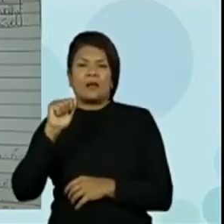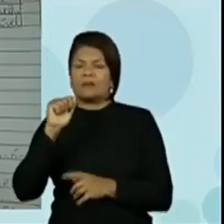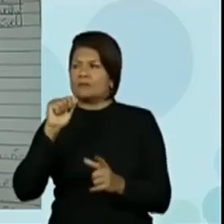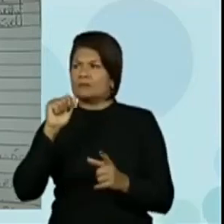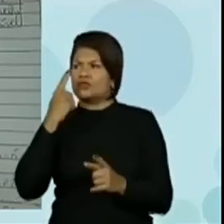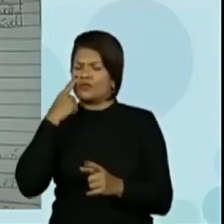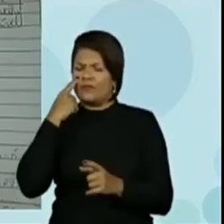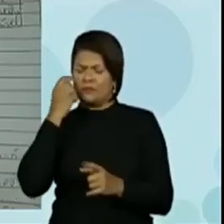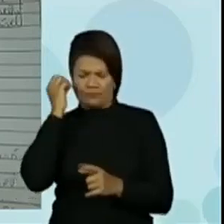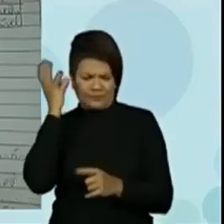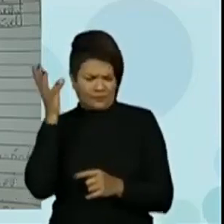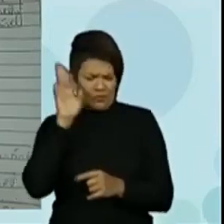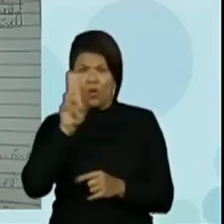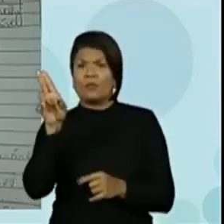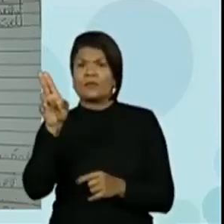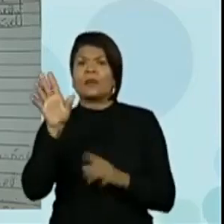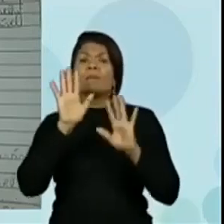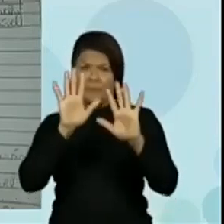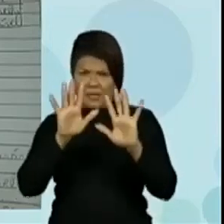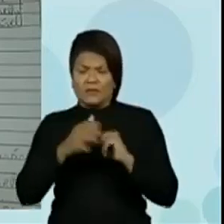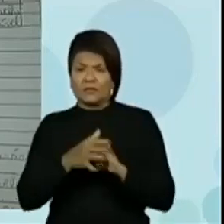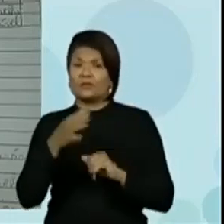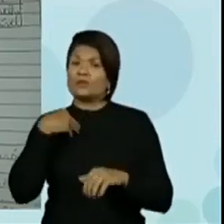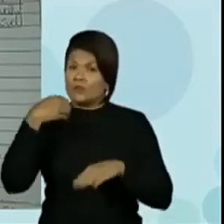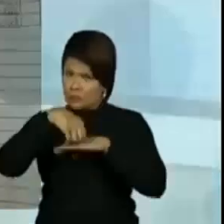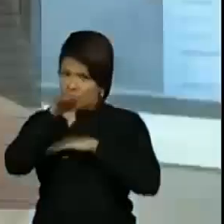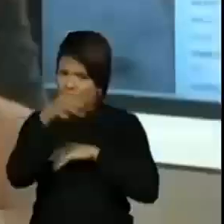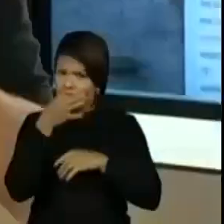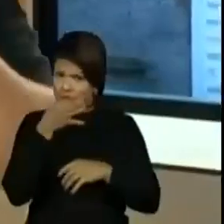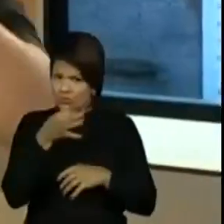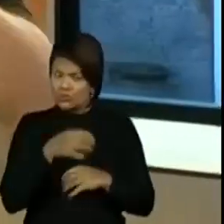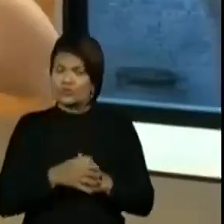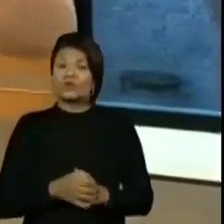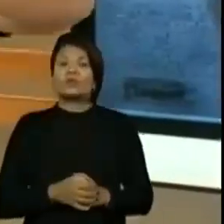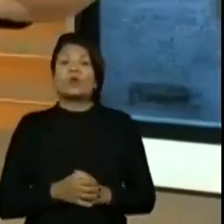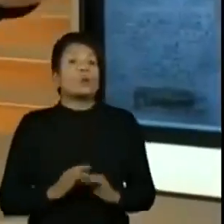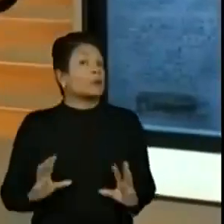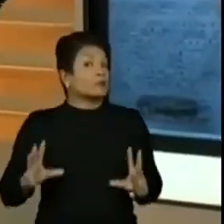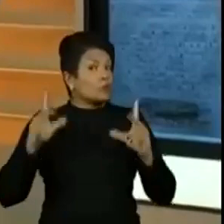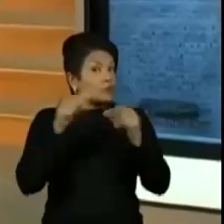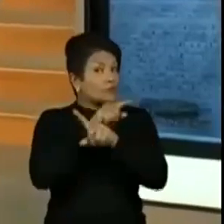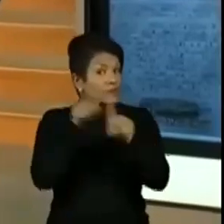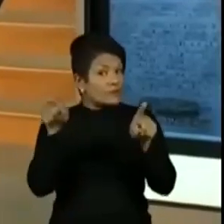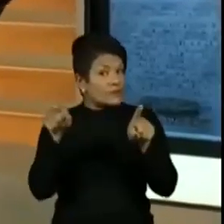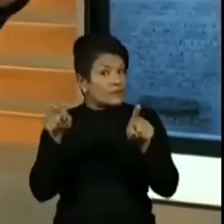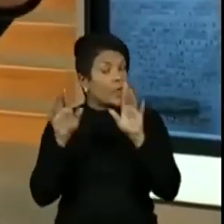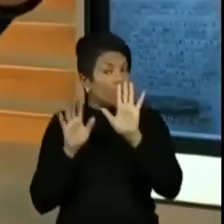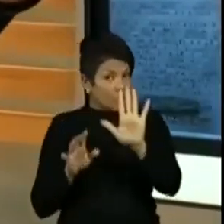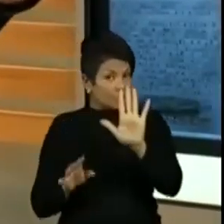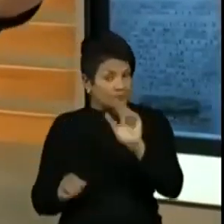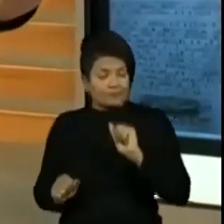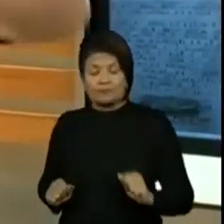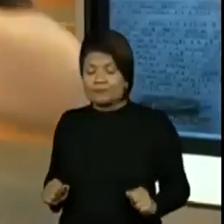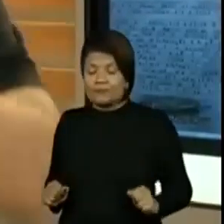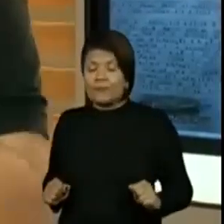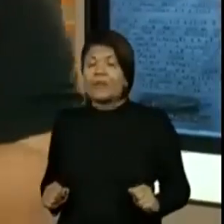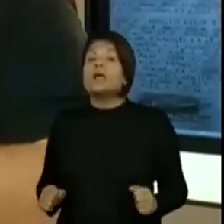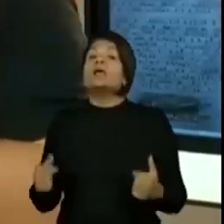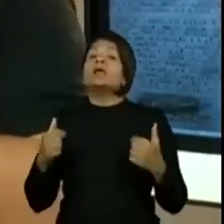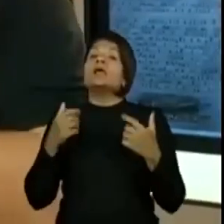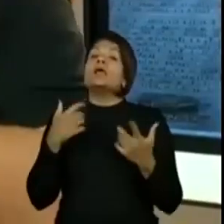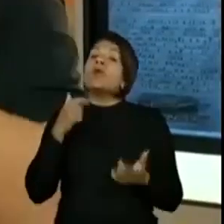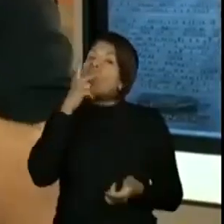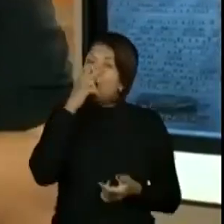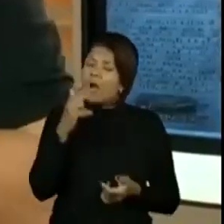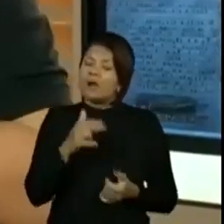eu não lembro o nome, mas eu vou dar uma sugestão para todos. Grandes mestres, eu acho que quando